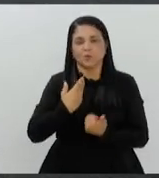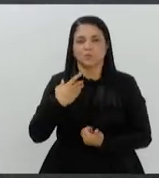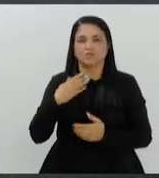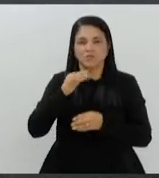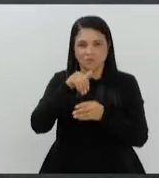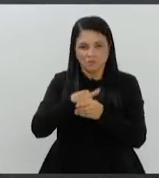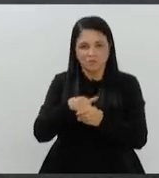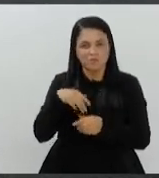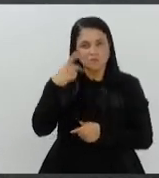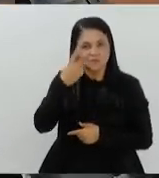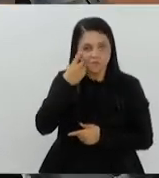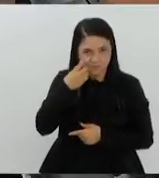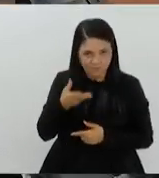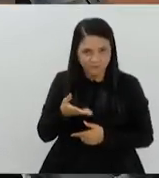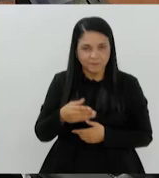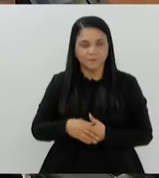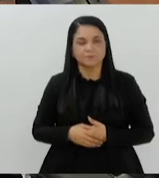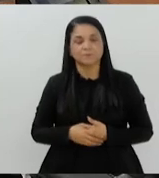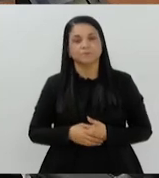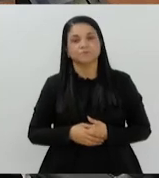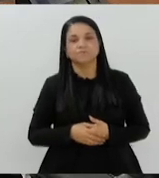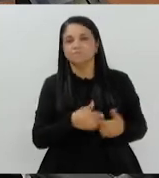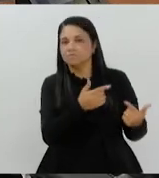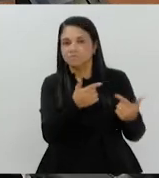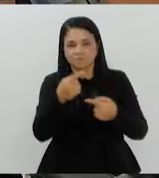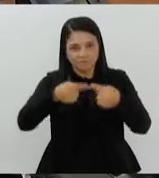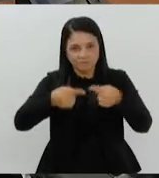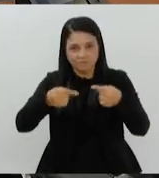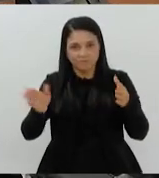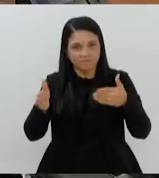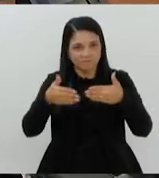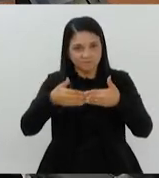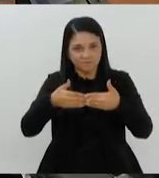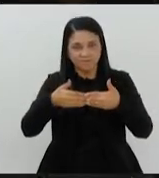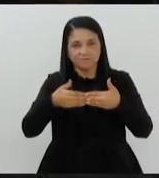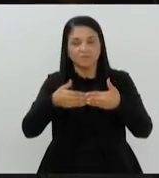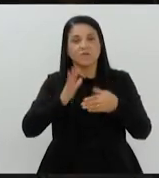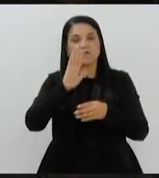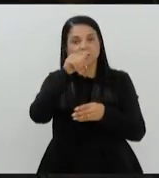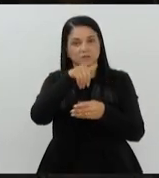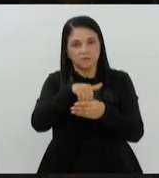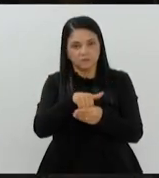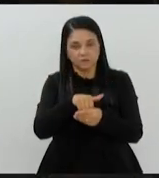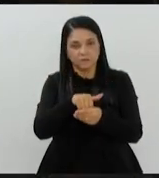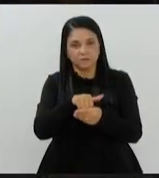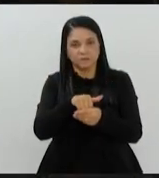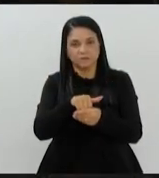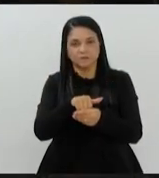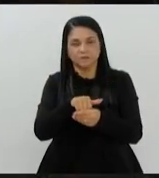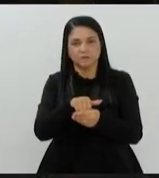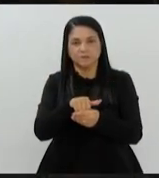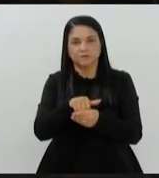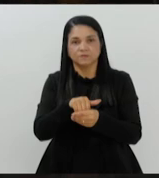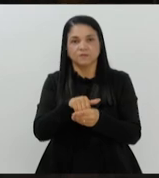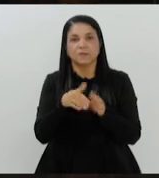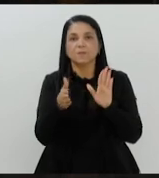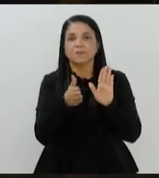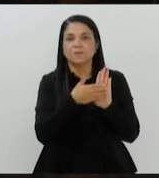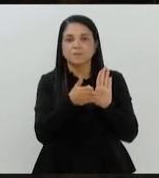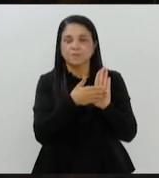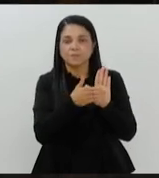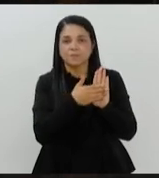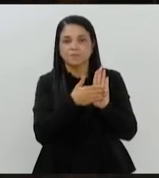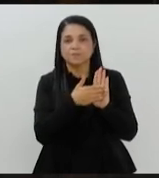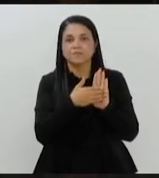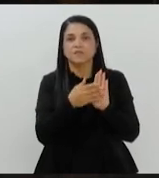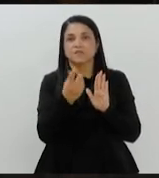colegas. Não havendo mais quem queira discutir, encerrada a discussão em votação. A presente proposta